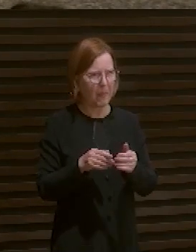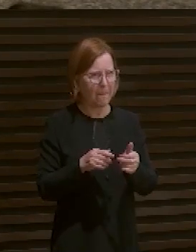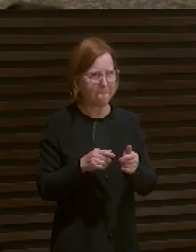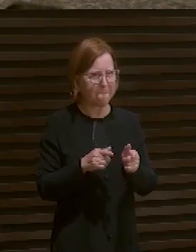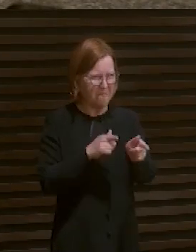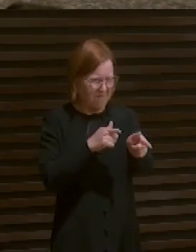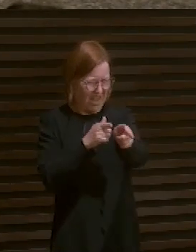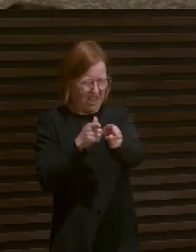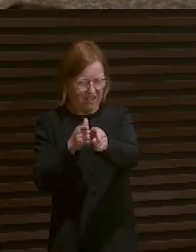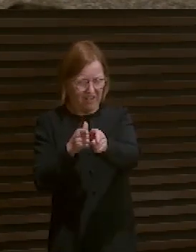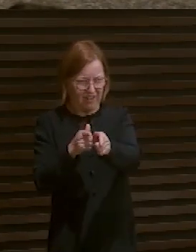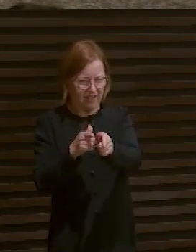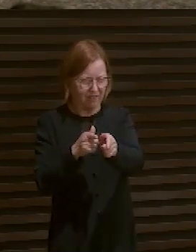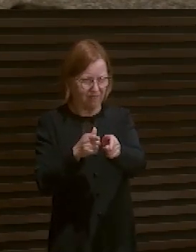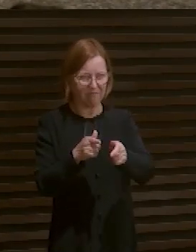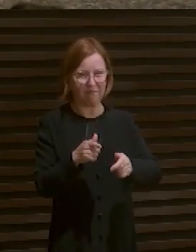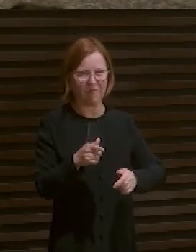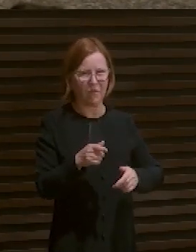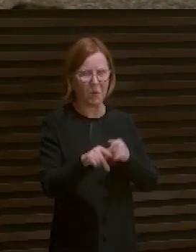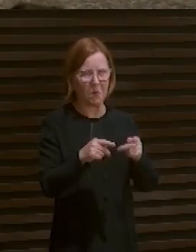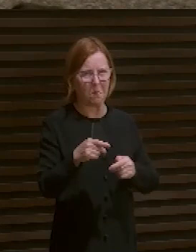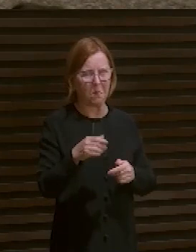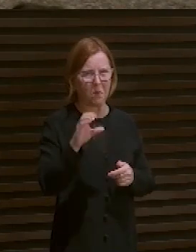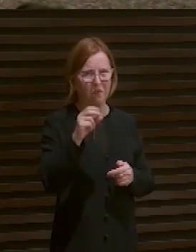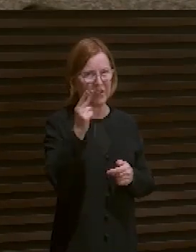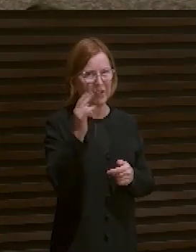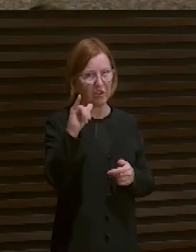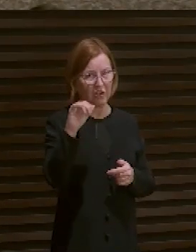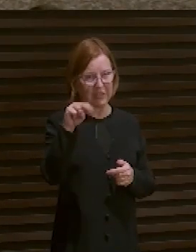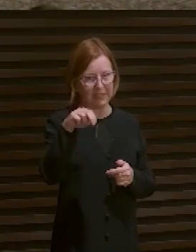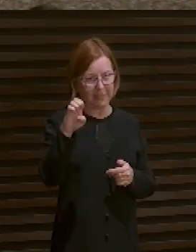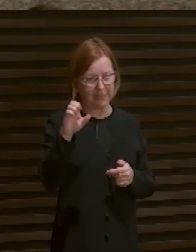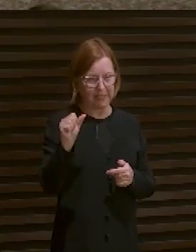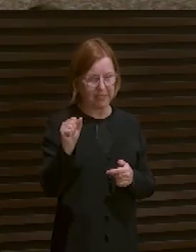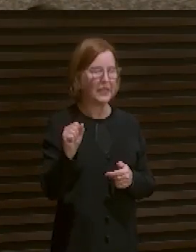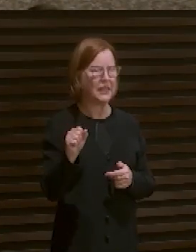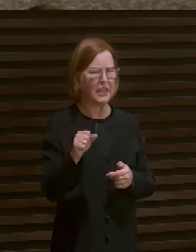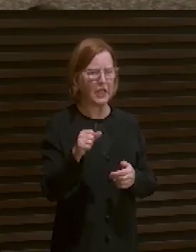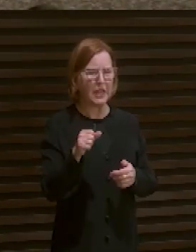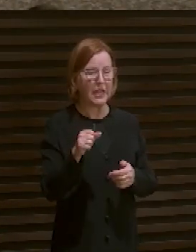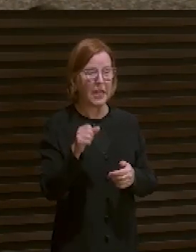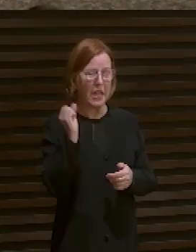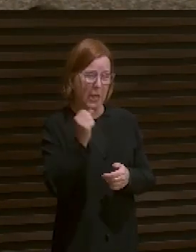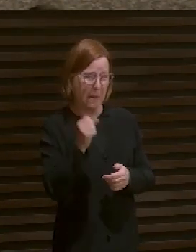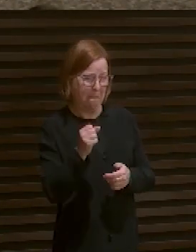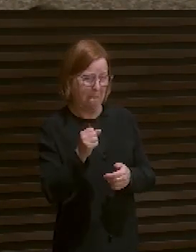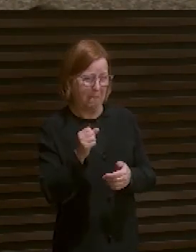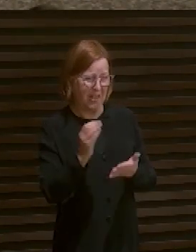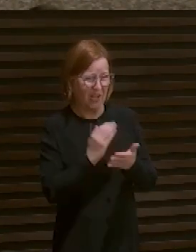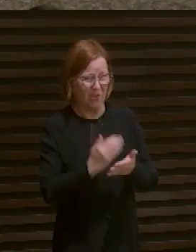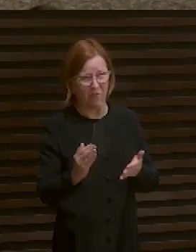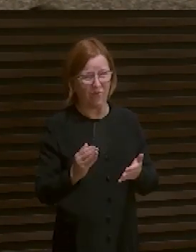e mataram alguns missionários, e ela ficou muito tensa, e ela disse: Senhor, eu não tenho certeza do meu